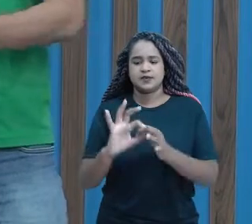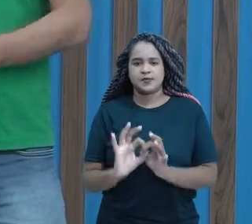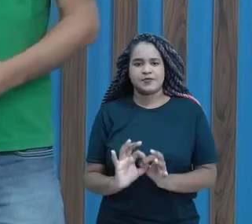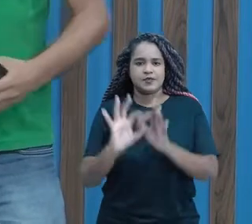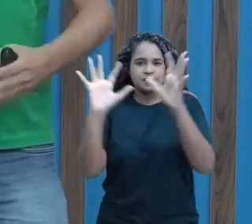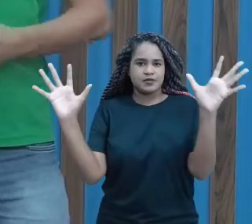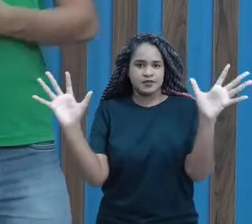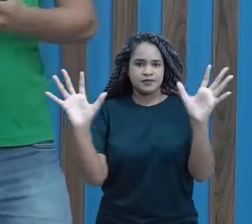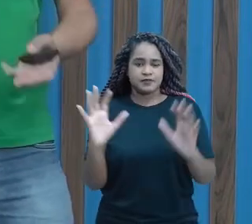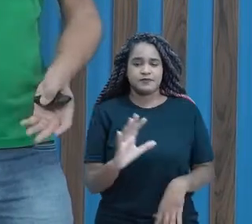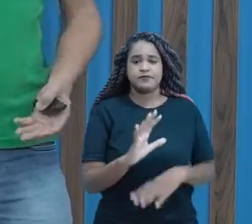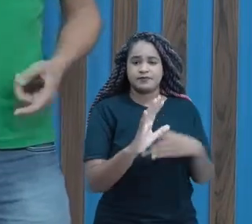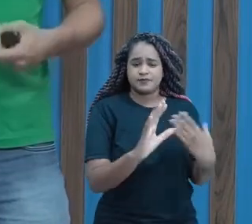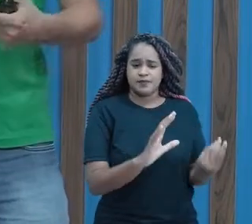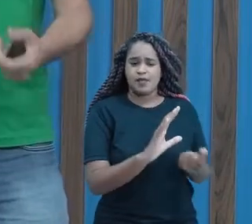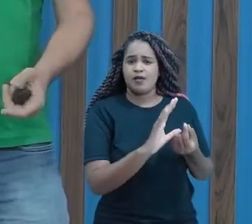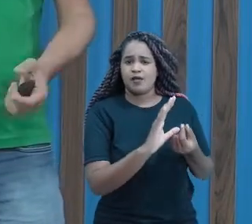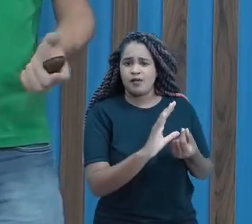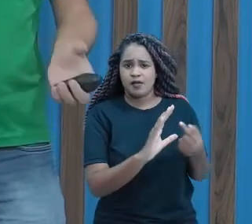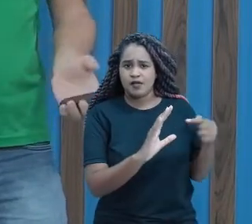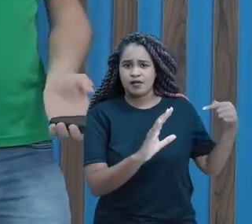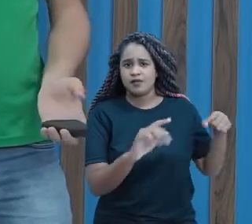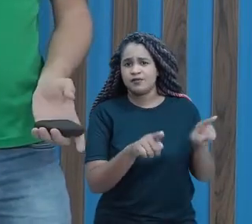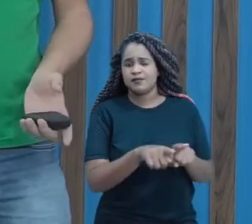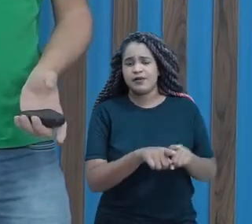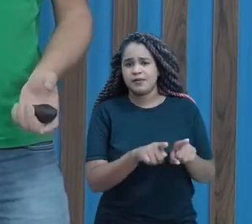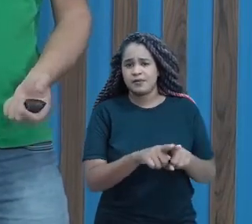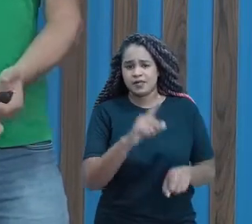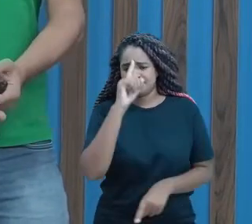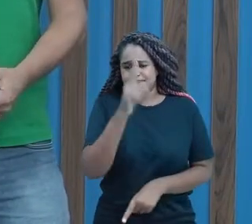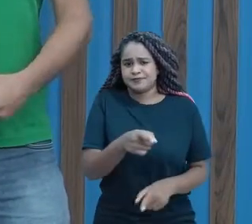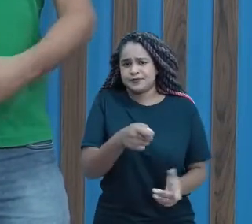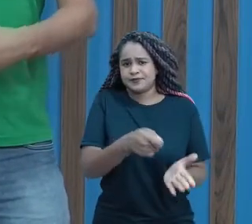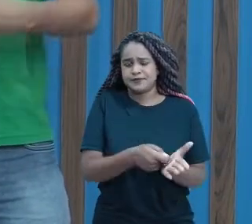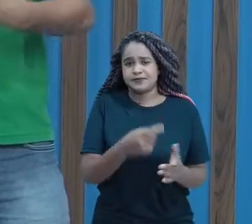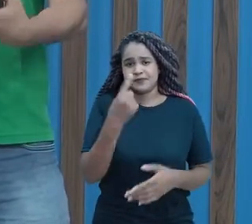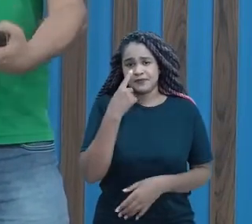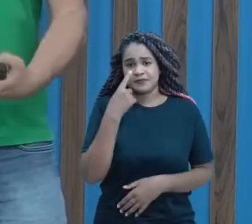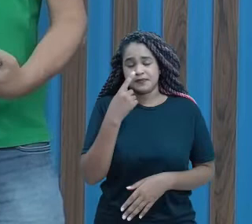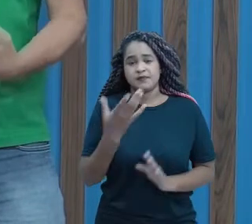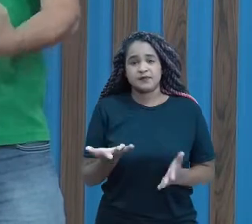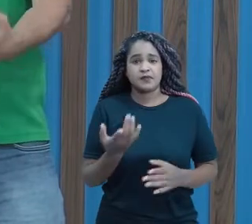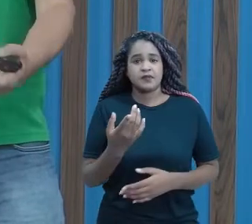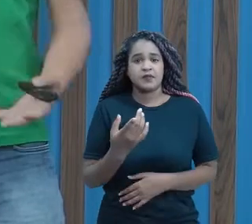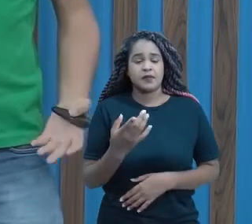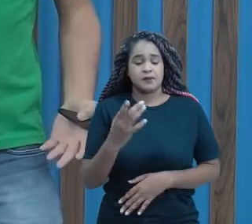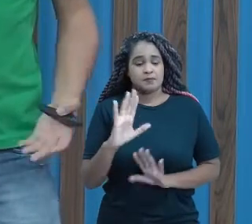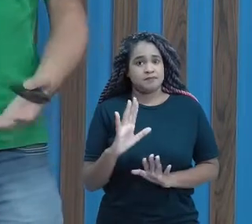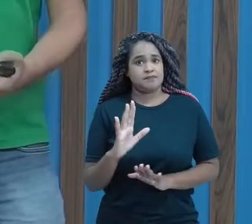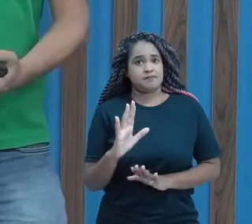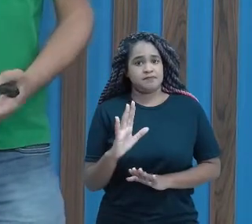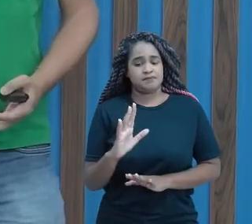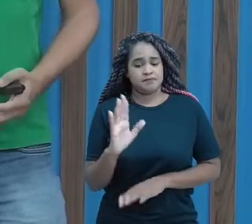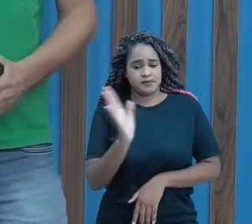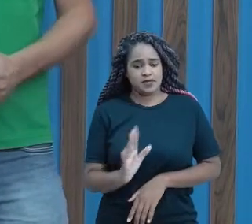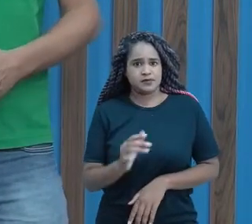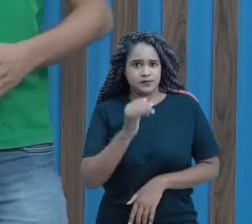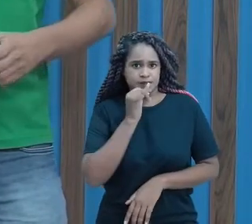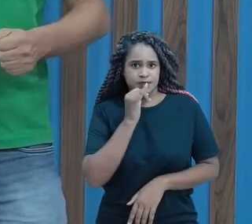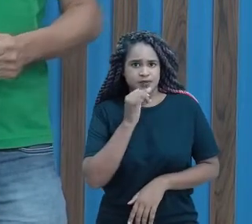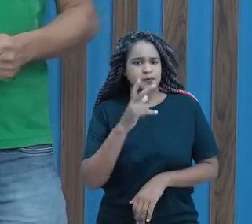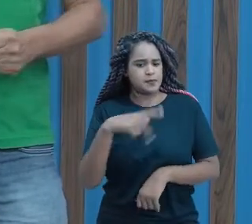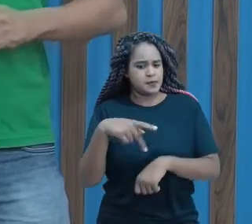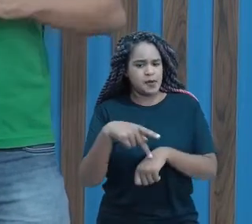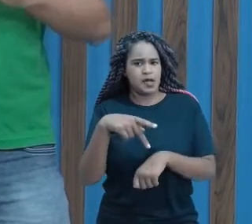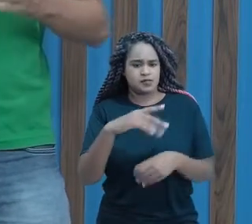mundo capitalista, também era marcado pelo autoritarismo. O caso do Brasil, por exemplo, que era um país capitalista, mas vivia numa ditadura. Né? Então, quer